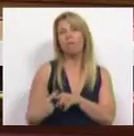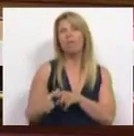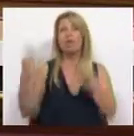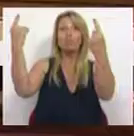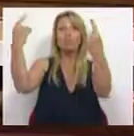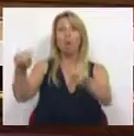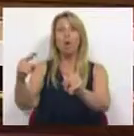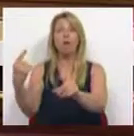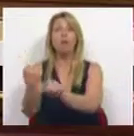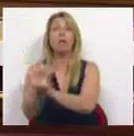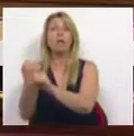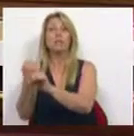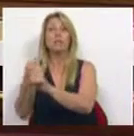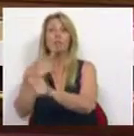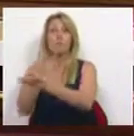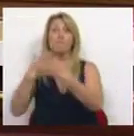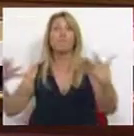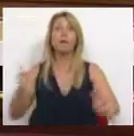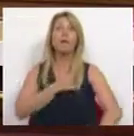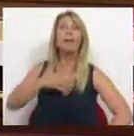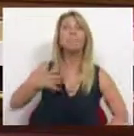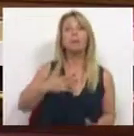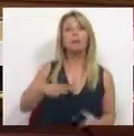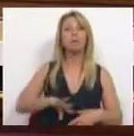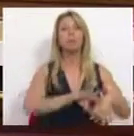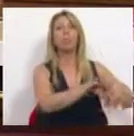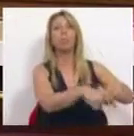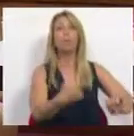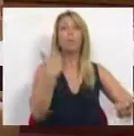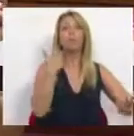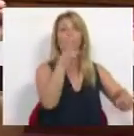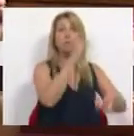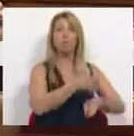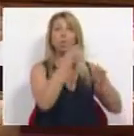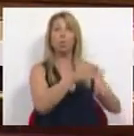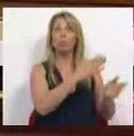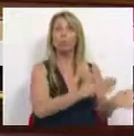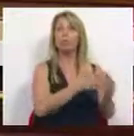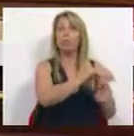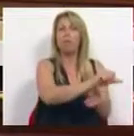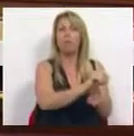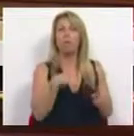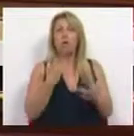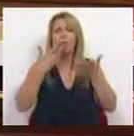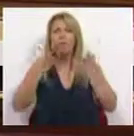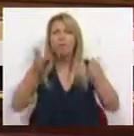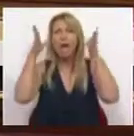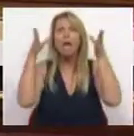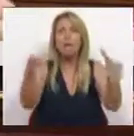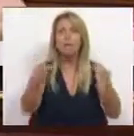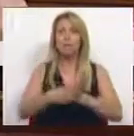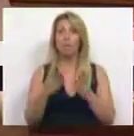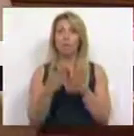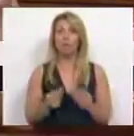espezinhar os pequenos produtores e a produção local. E nós temos que estar atentos a esta matéria. Não podemos estar a agir por um lado e